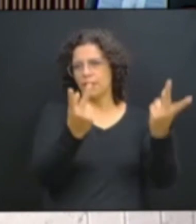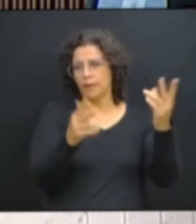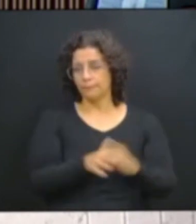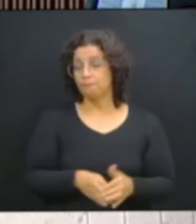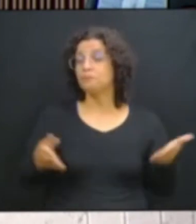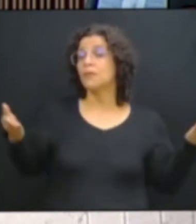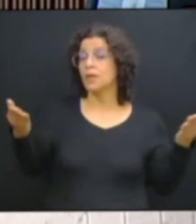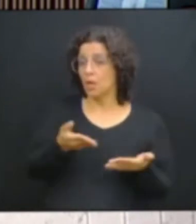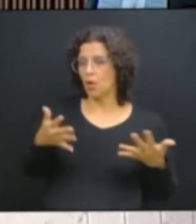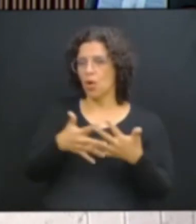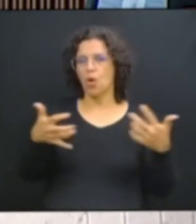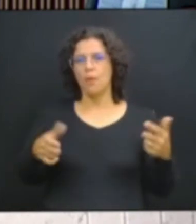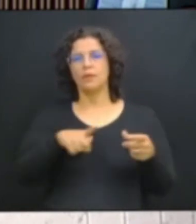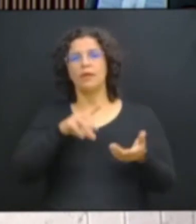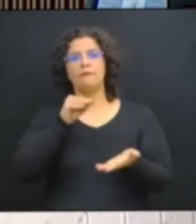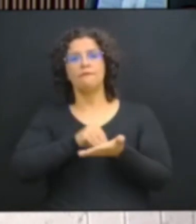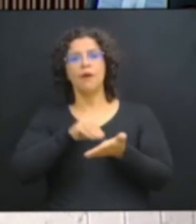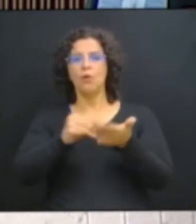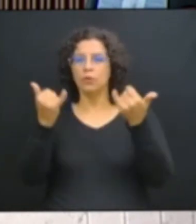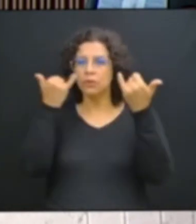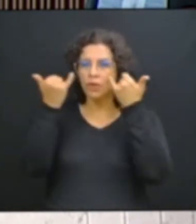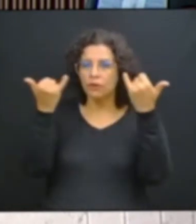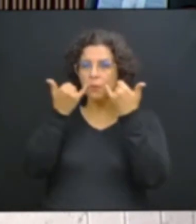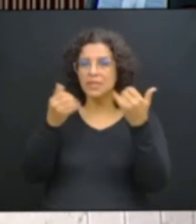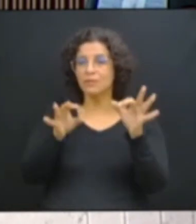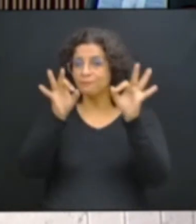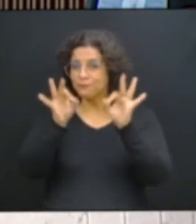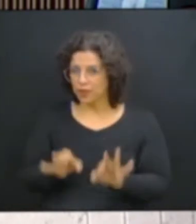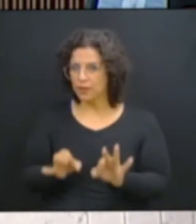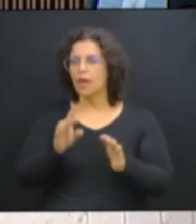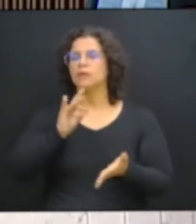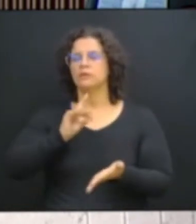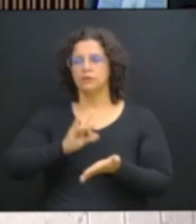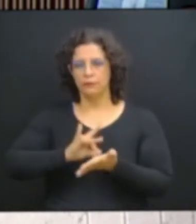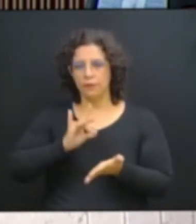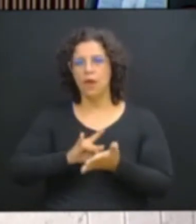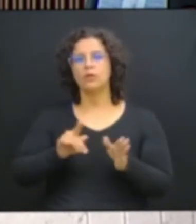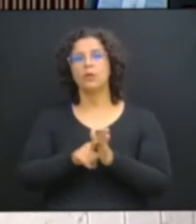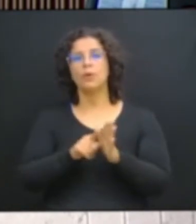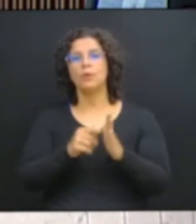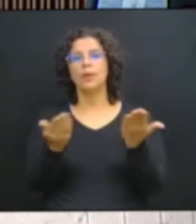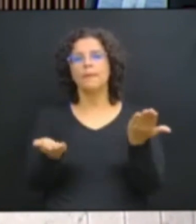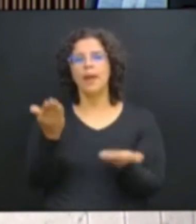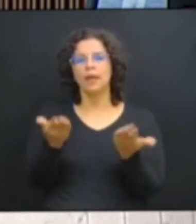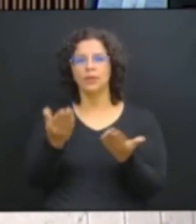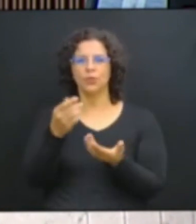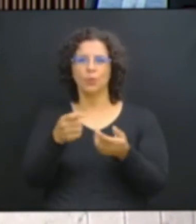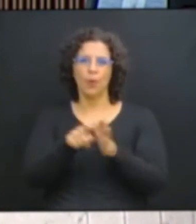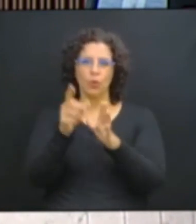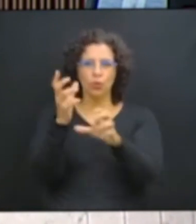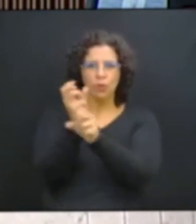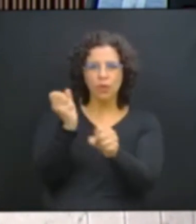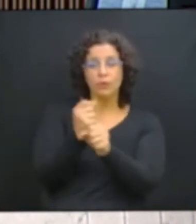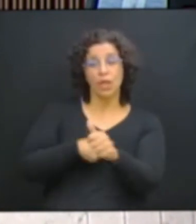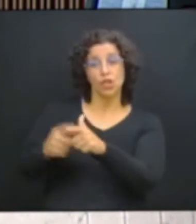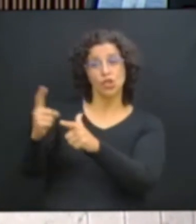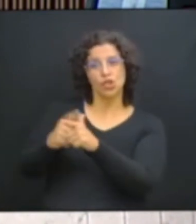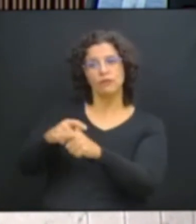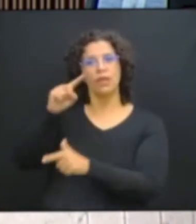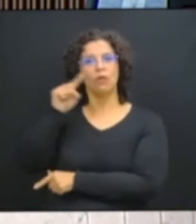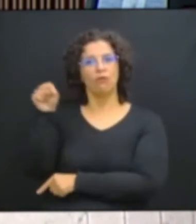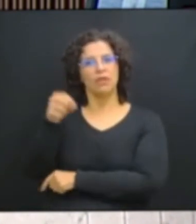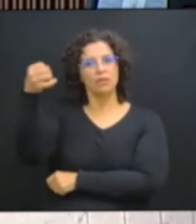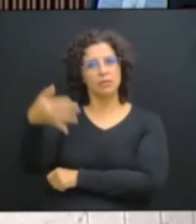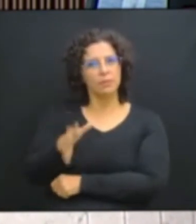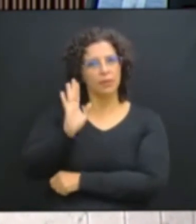suposta falta de informação fidedigna nos balanços da empresa sobre uma dívida que eu vim aqui